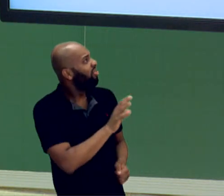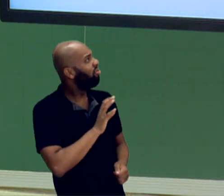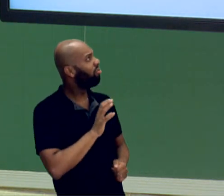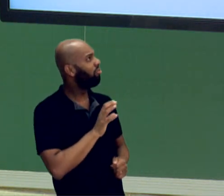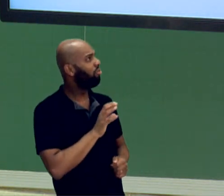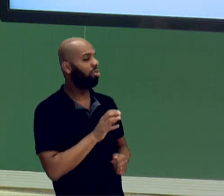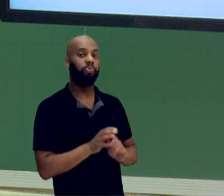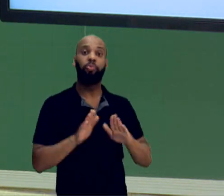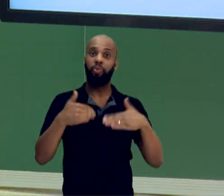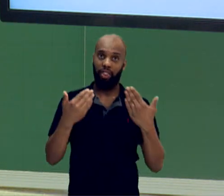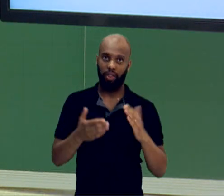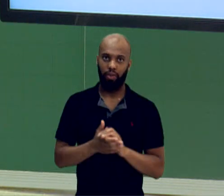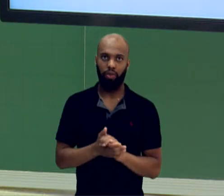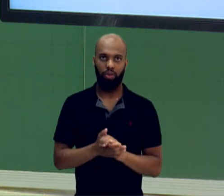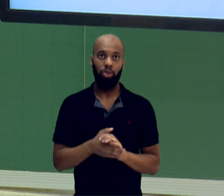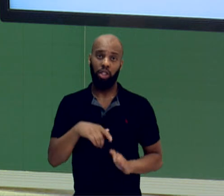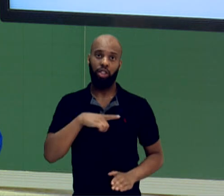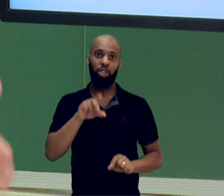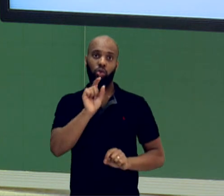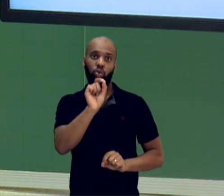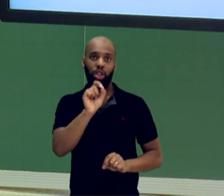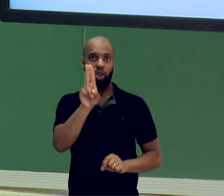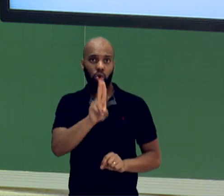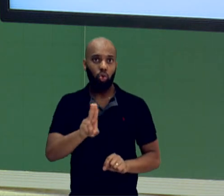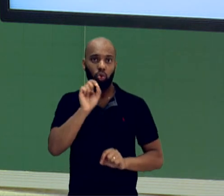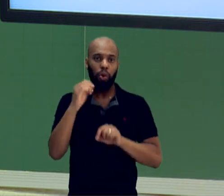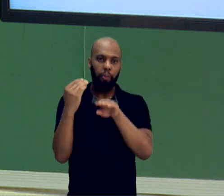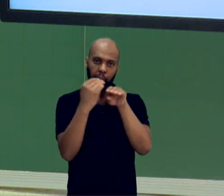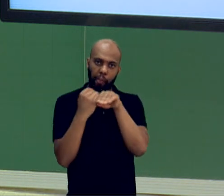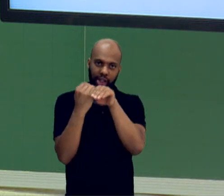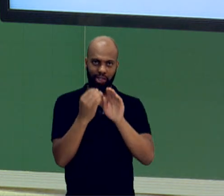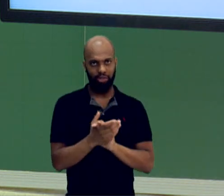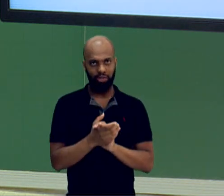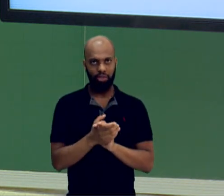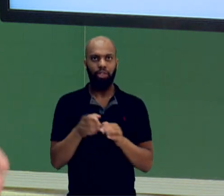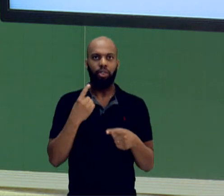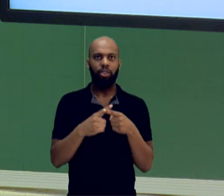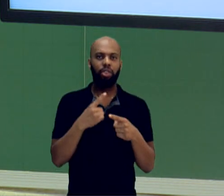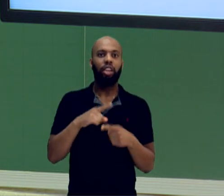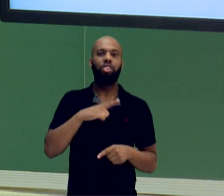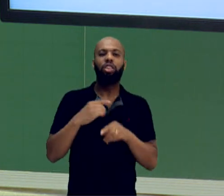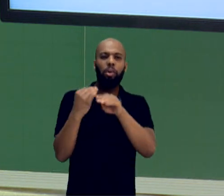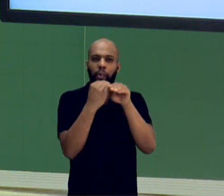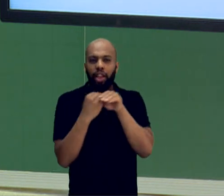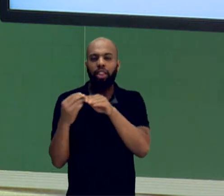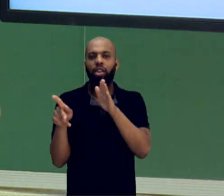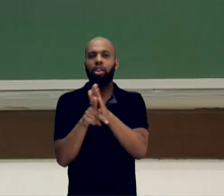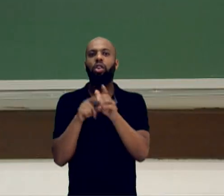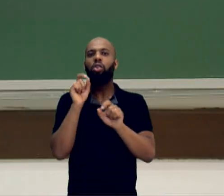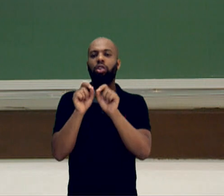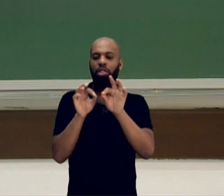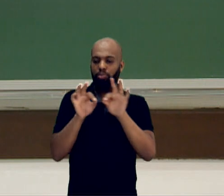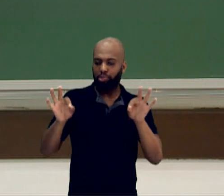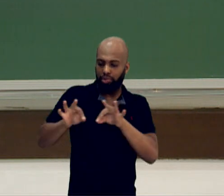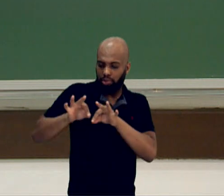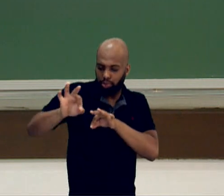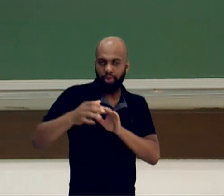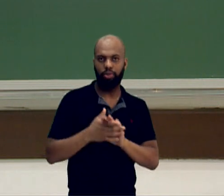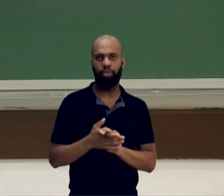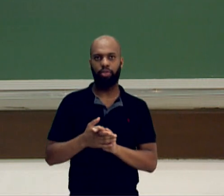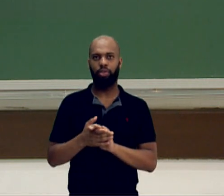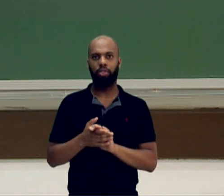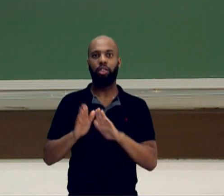imagens. A primeira aqui no canto esquerdo que a gente tem aqui, ela é o quê? Polegada.